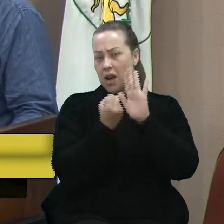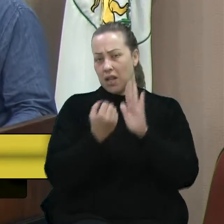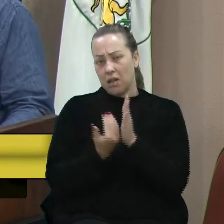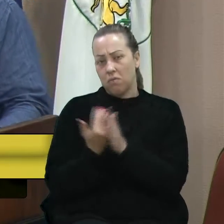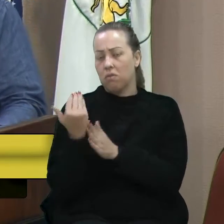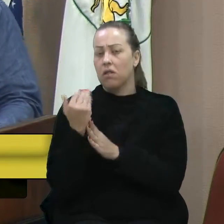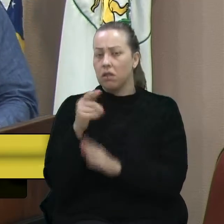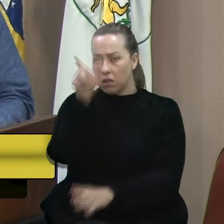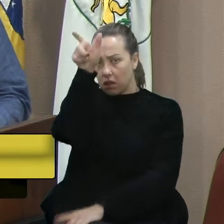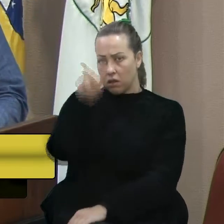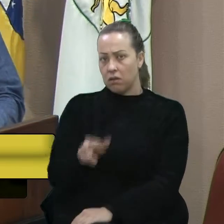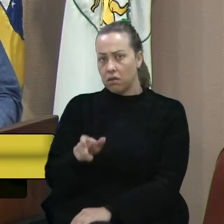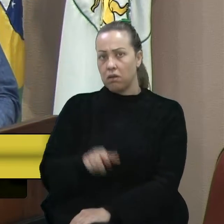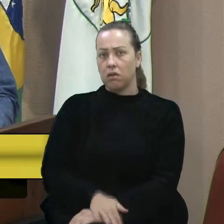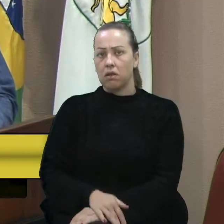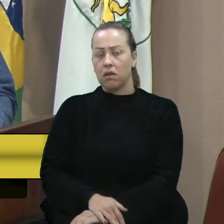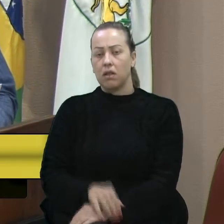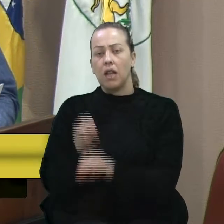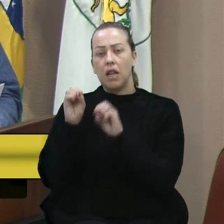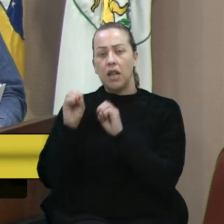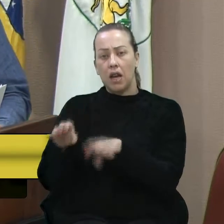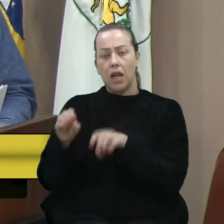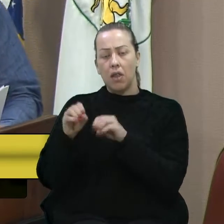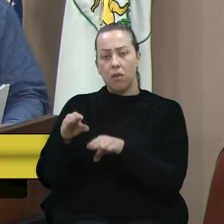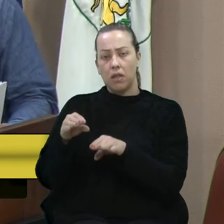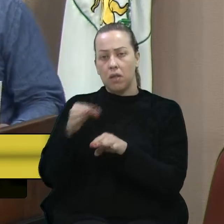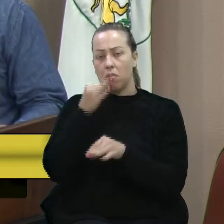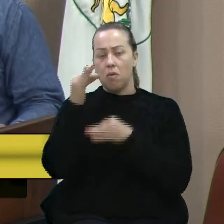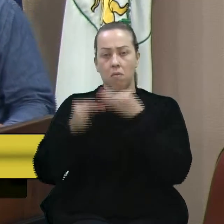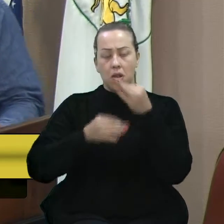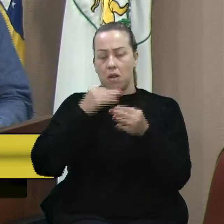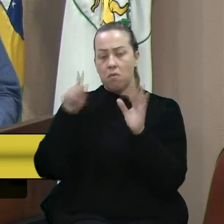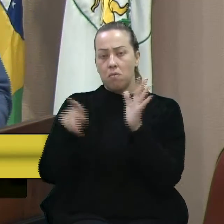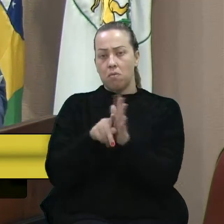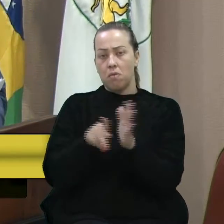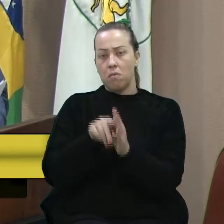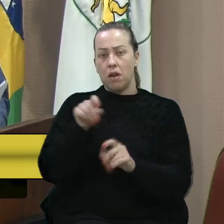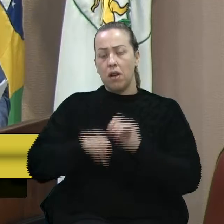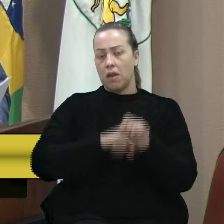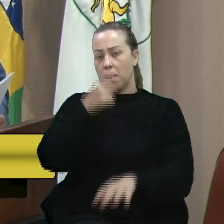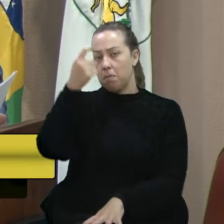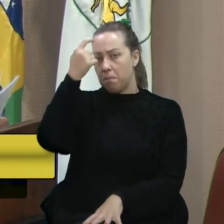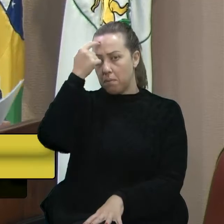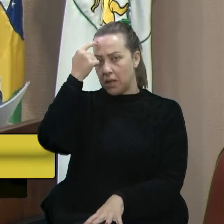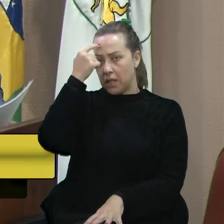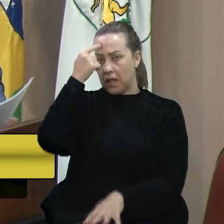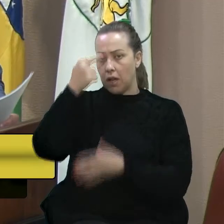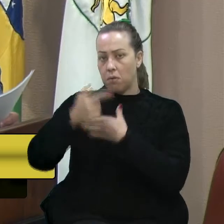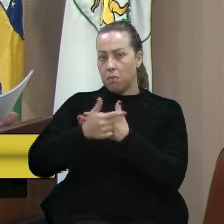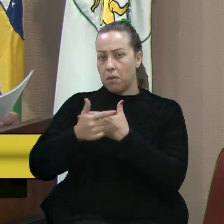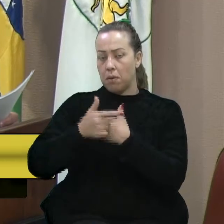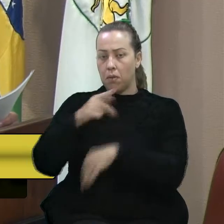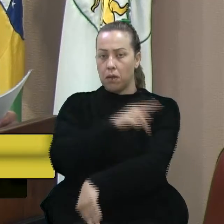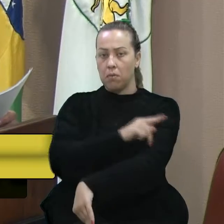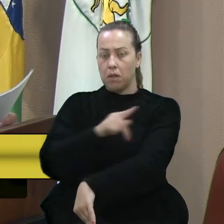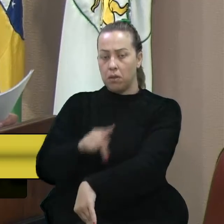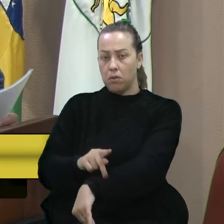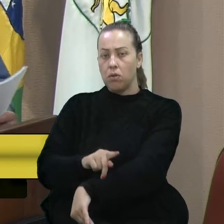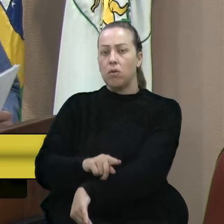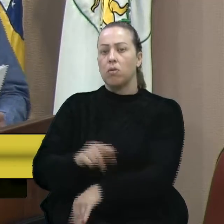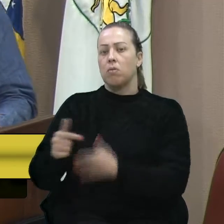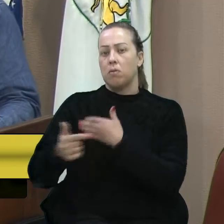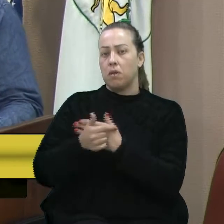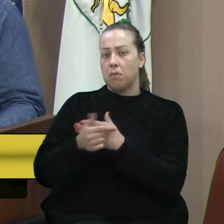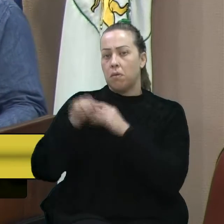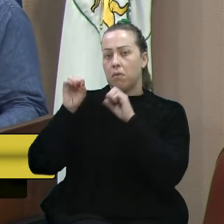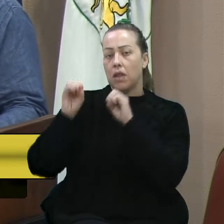Freire traz para a educação e do ponto de vista intelectual, é pensar na função da pedagogia, na função